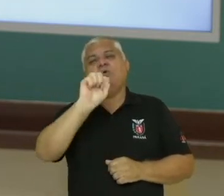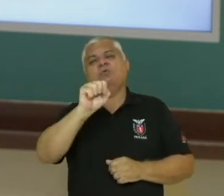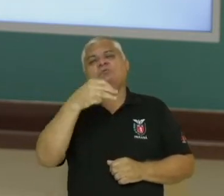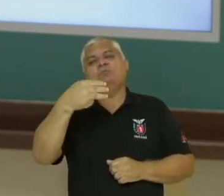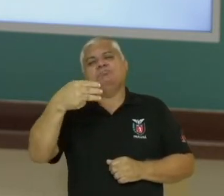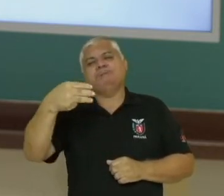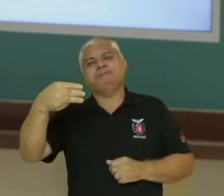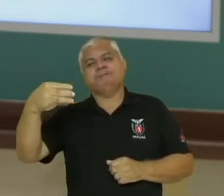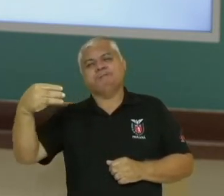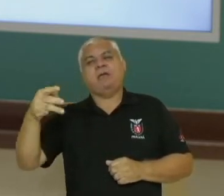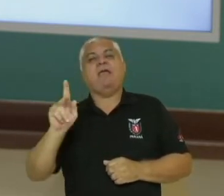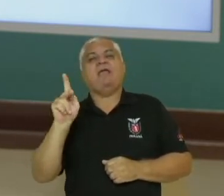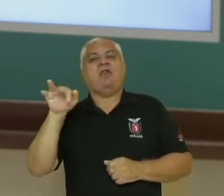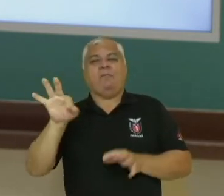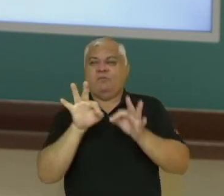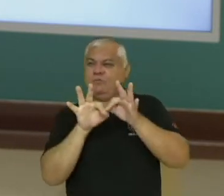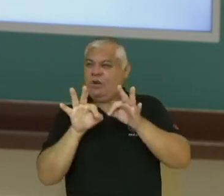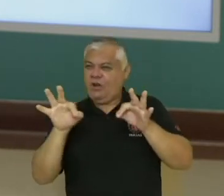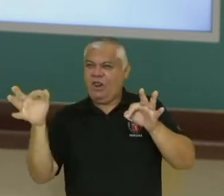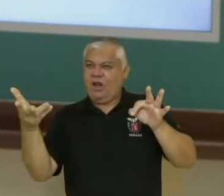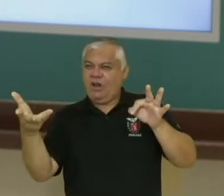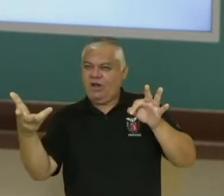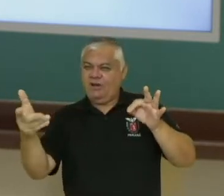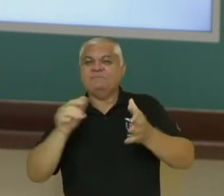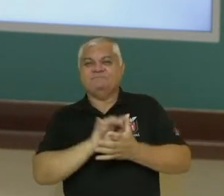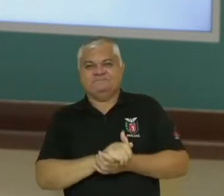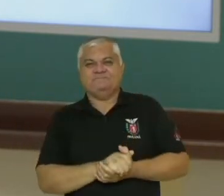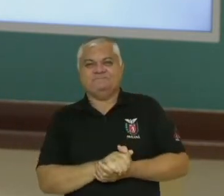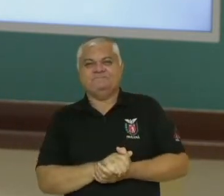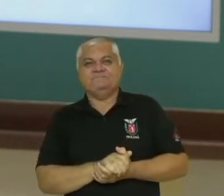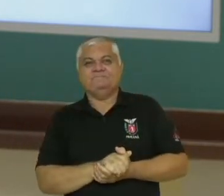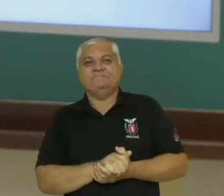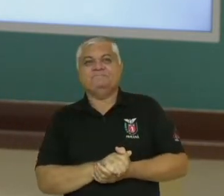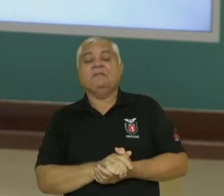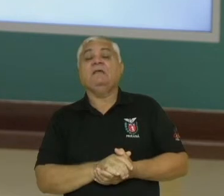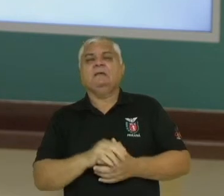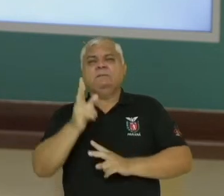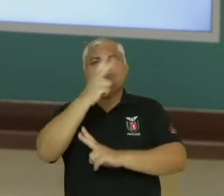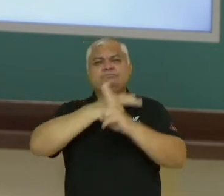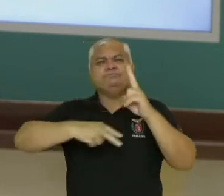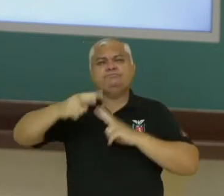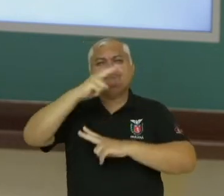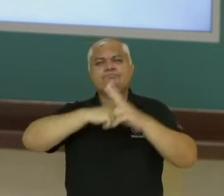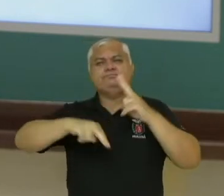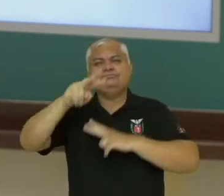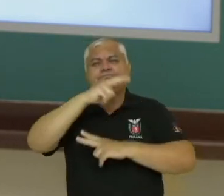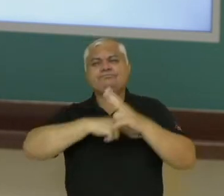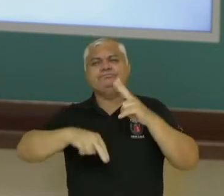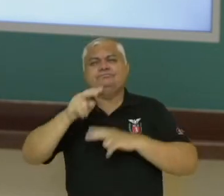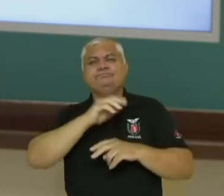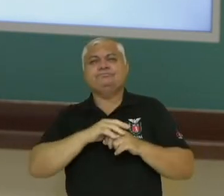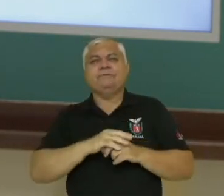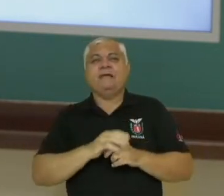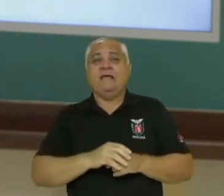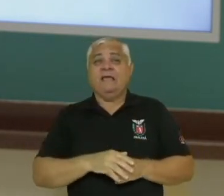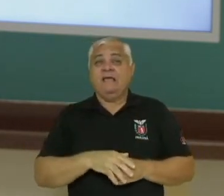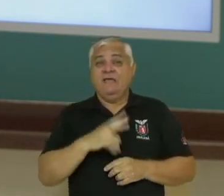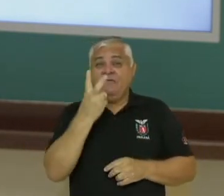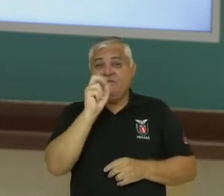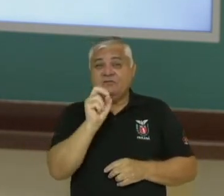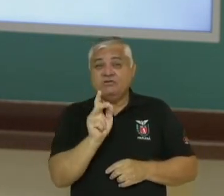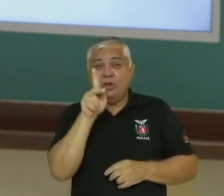833,33 km por hora. Certo? Essa é a velocidade média. De uma rajada de vento que percorre 20 km em 0,3 de